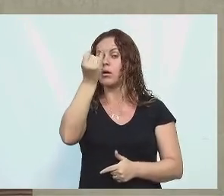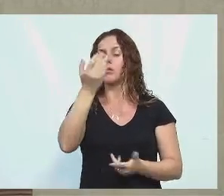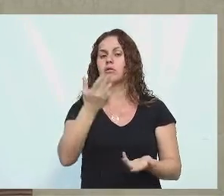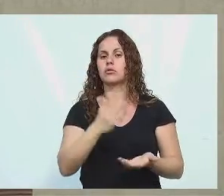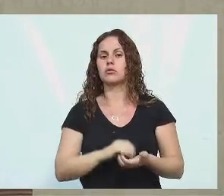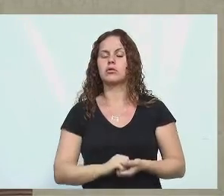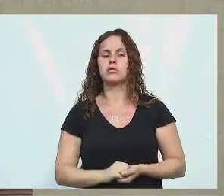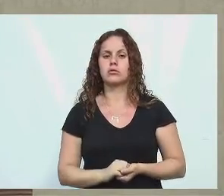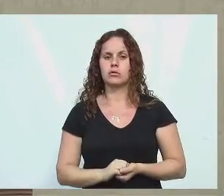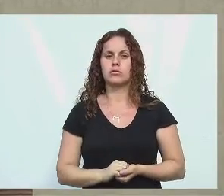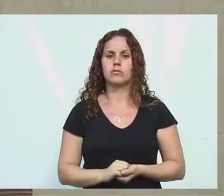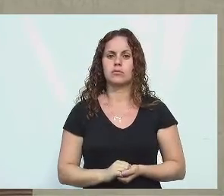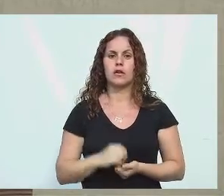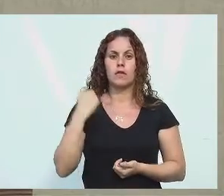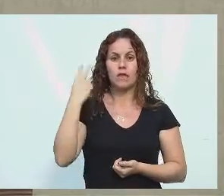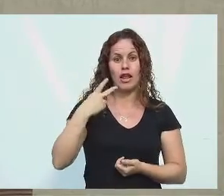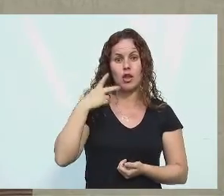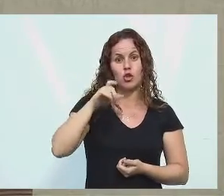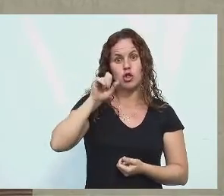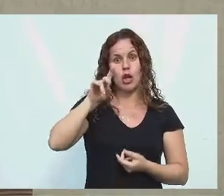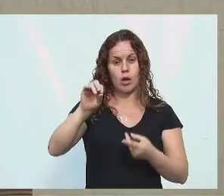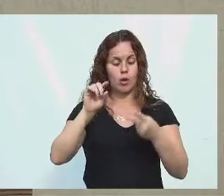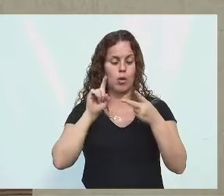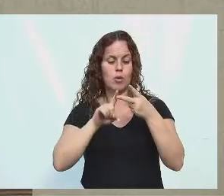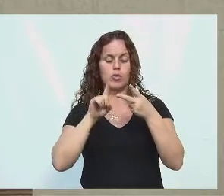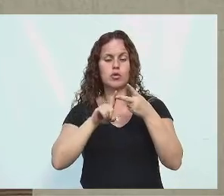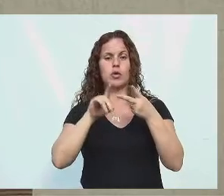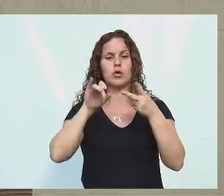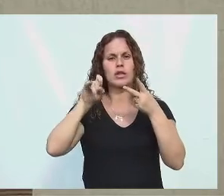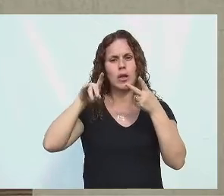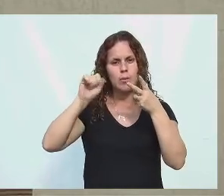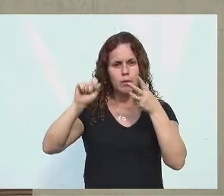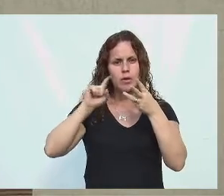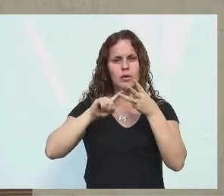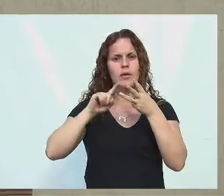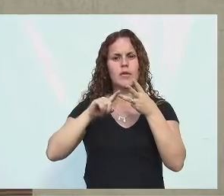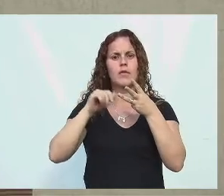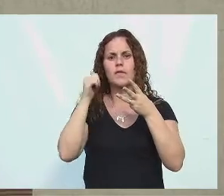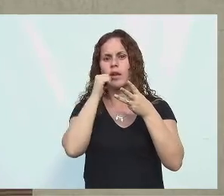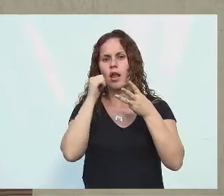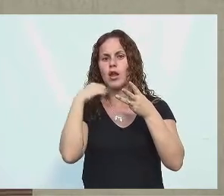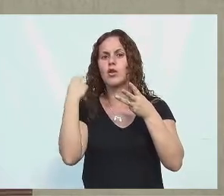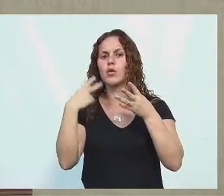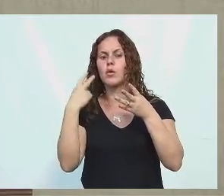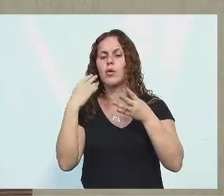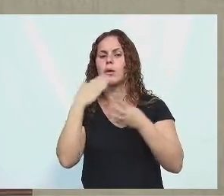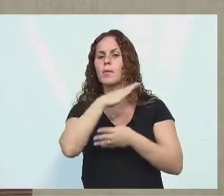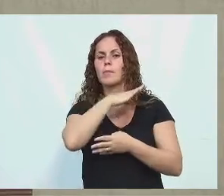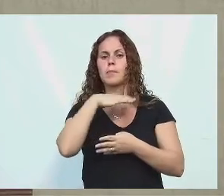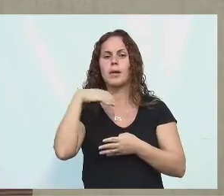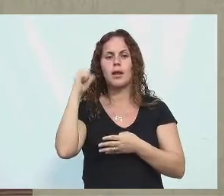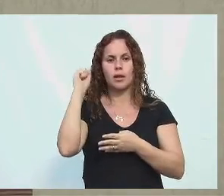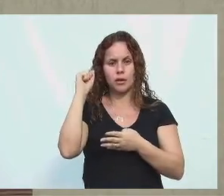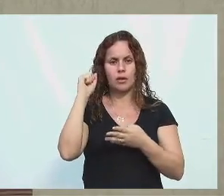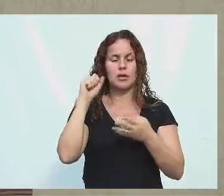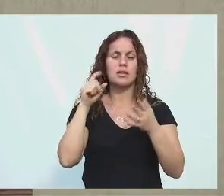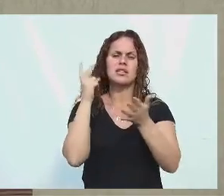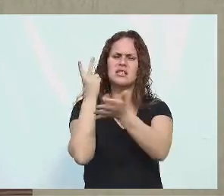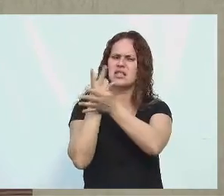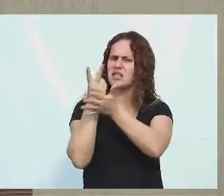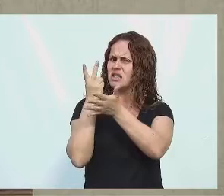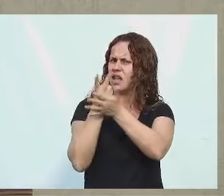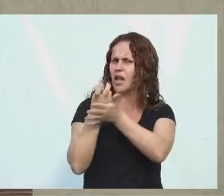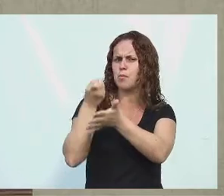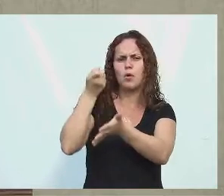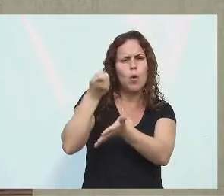vereador Raimundo Guimarães, vereador Idelmino e a vereadora Brenda, que não está aqui. São os vereadores que sempre cobraram para